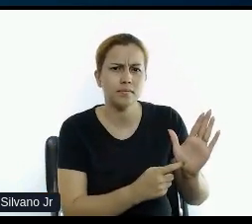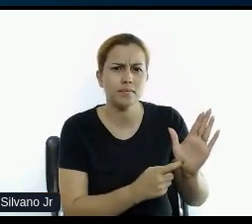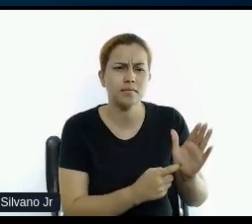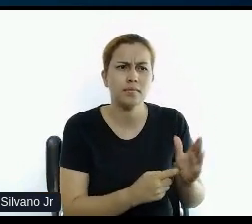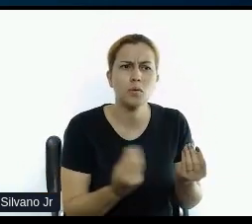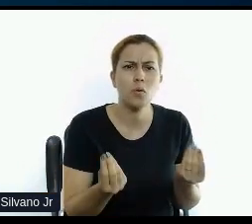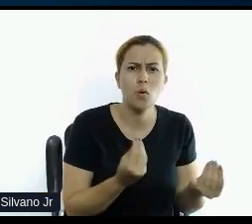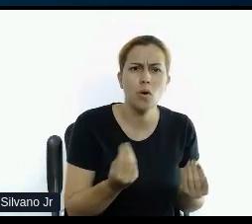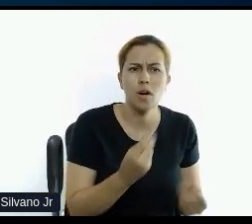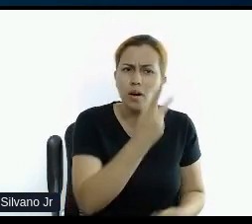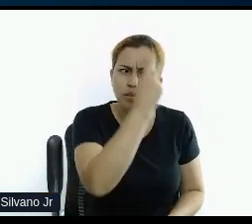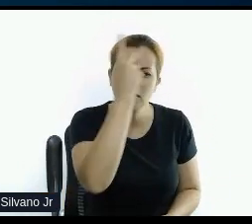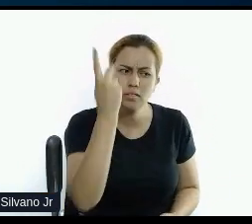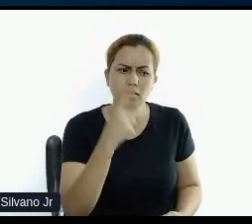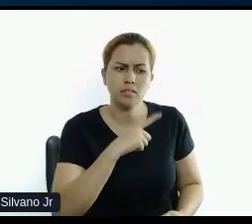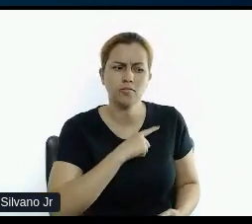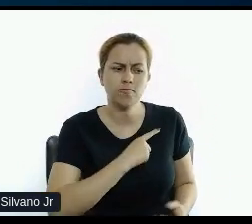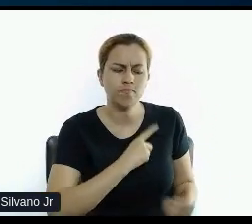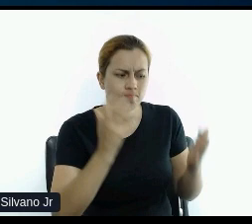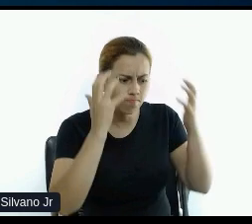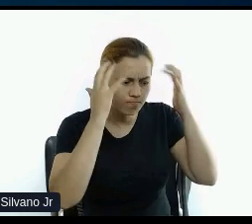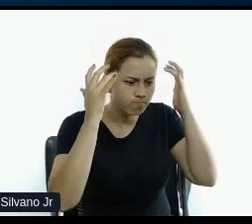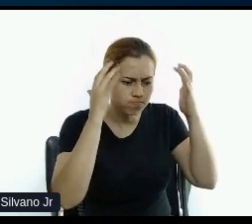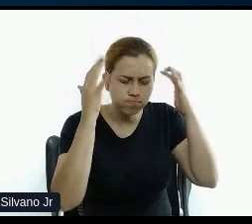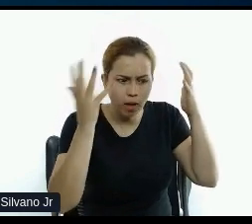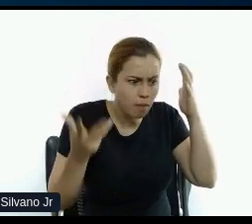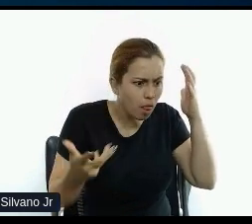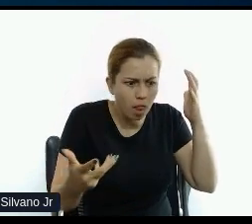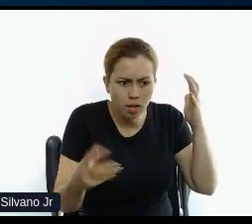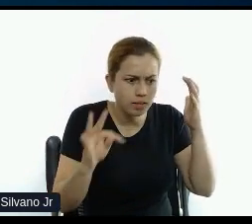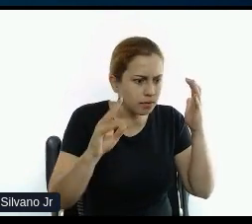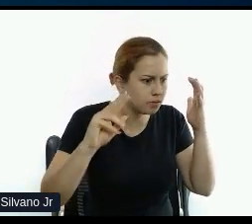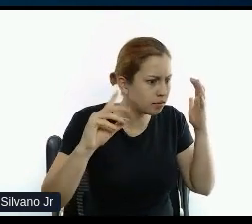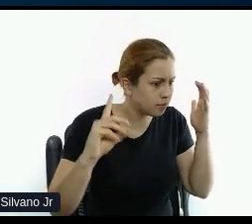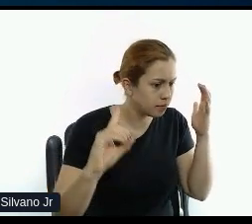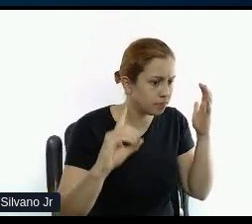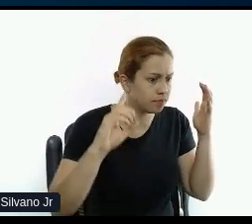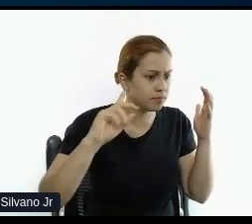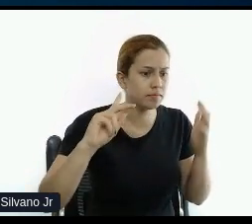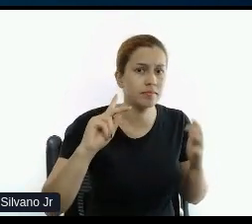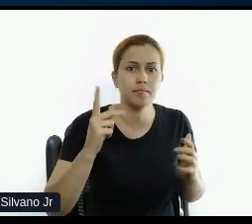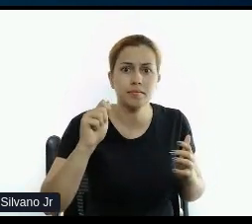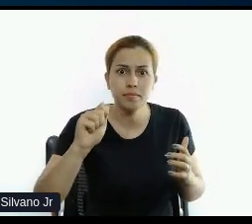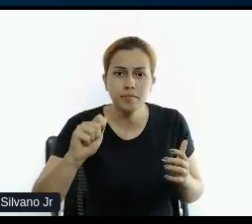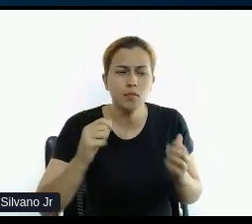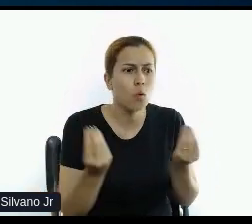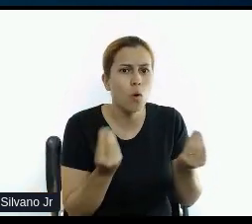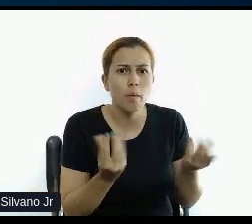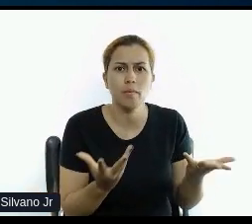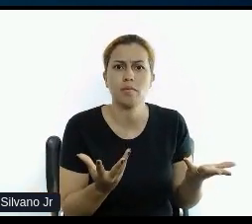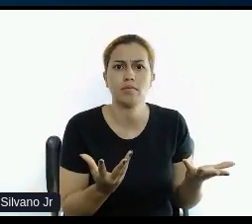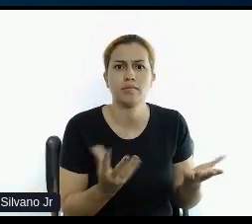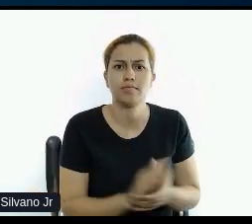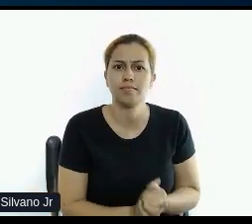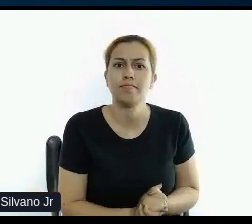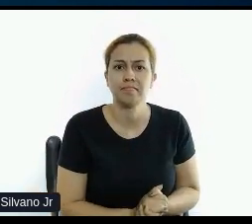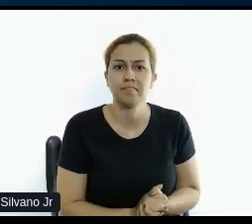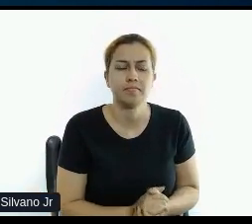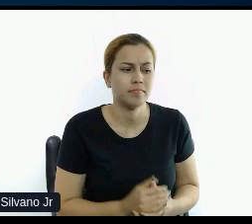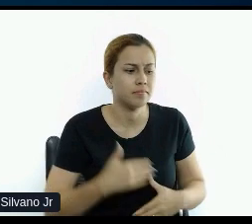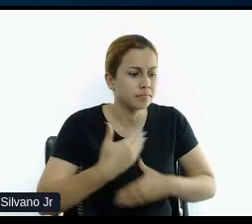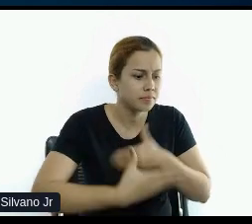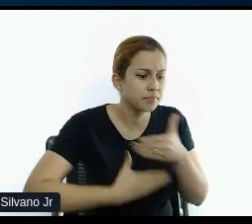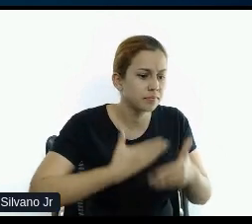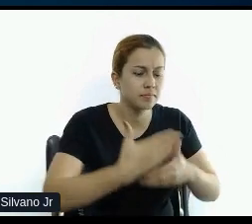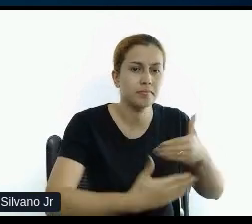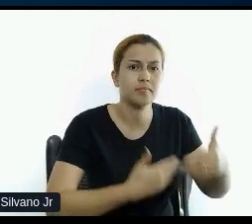palestra dessa que eu estou passando aqui, 35 minutos para vocês. Então, quando a gente tem mecanismos de automação, de geração de textos